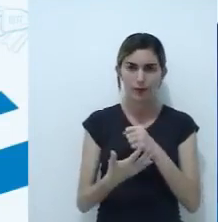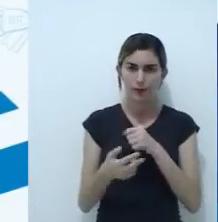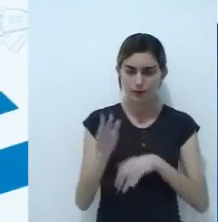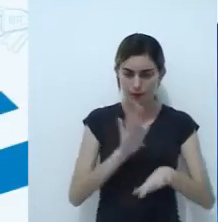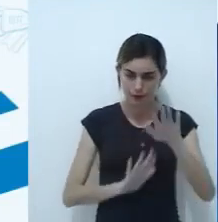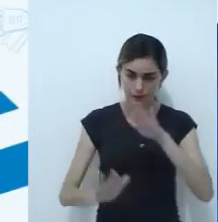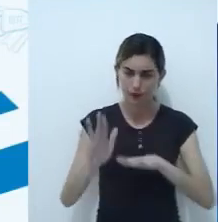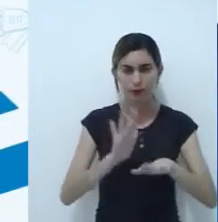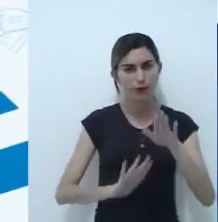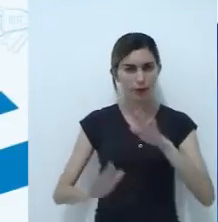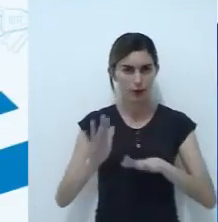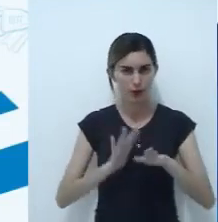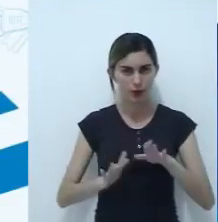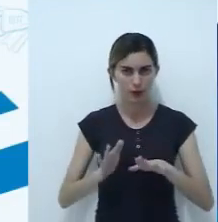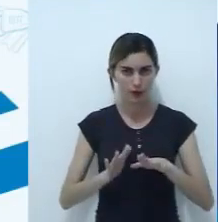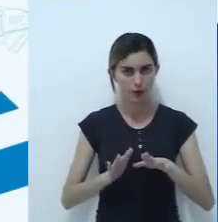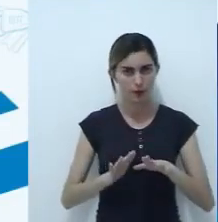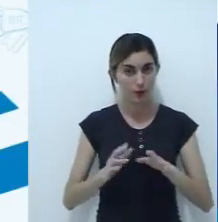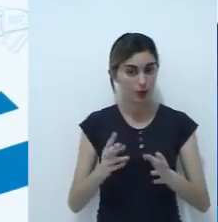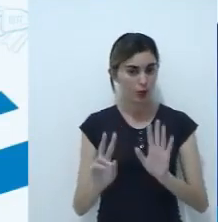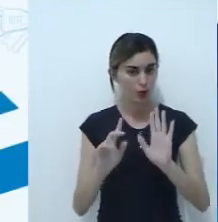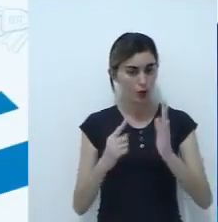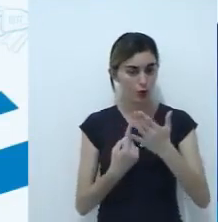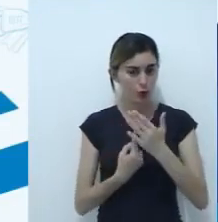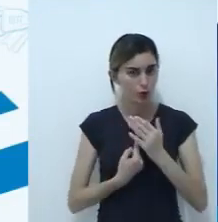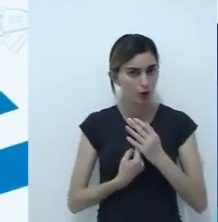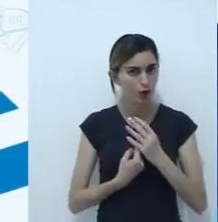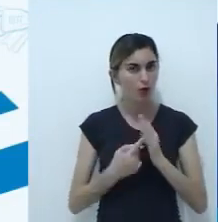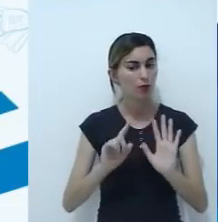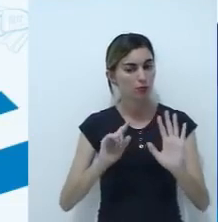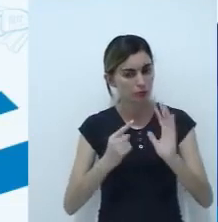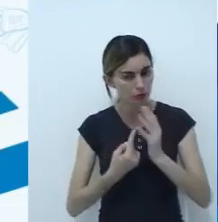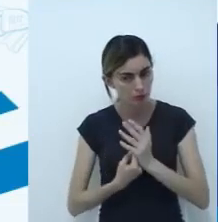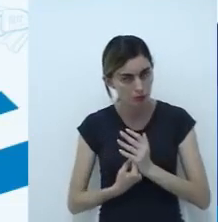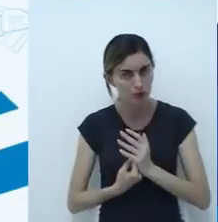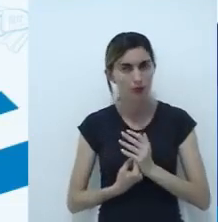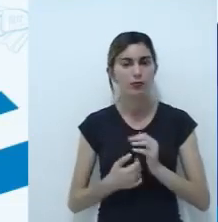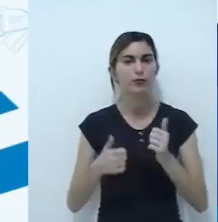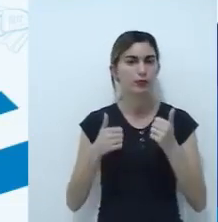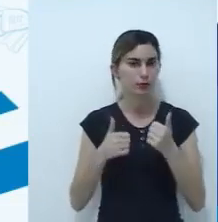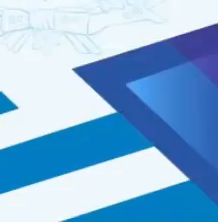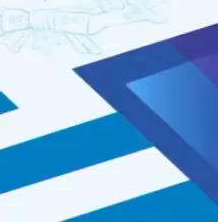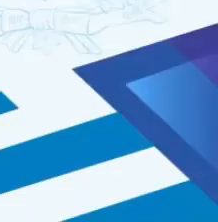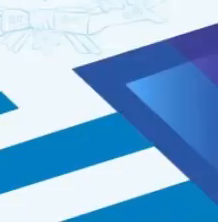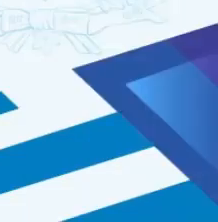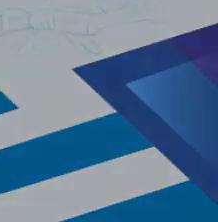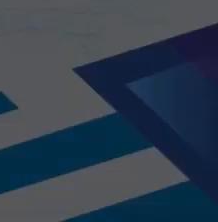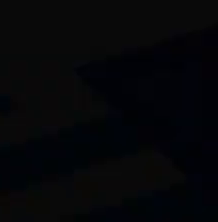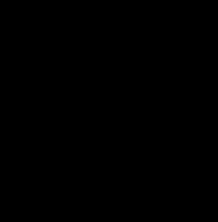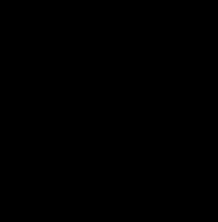Covid-19 tomando todos os cuidados possíveis. Isolamento. Isolamento!